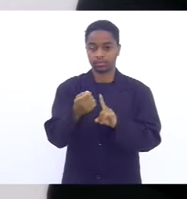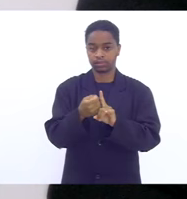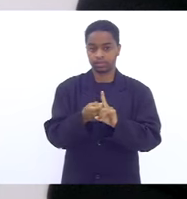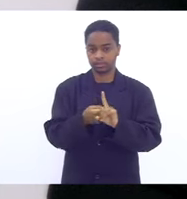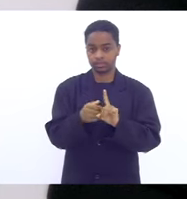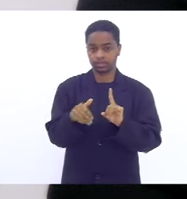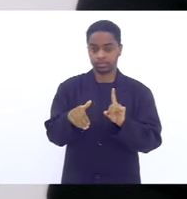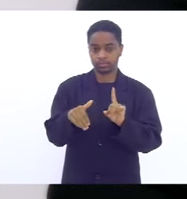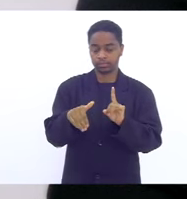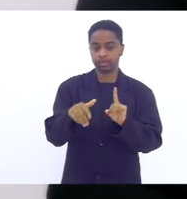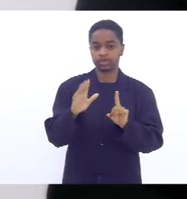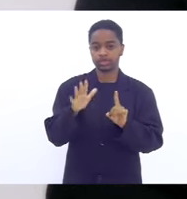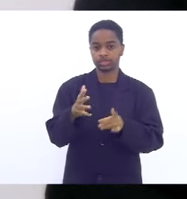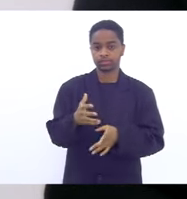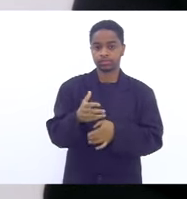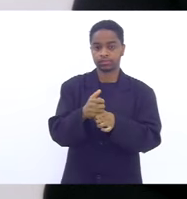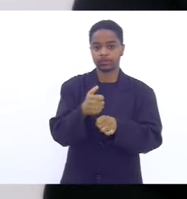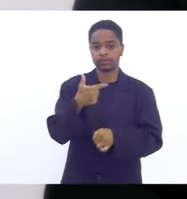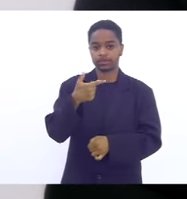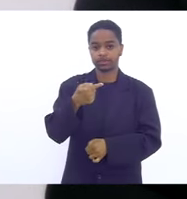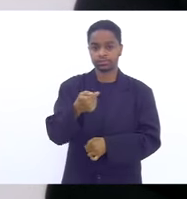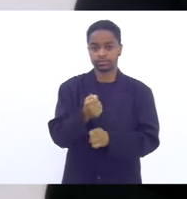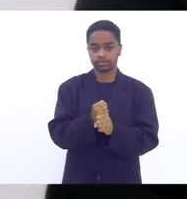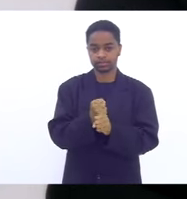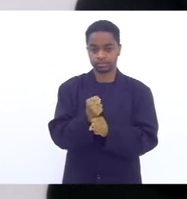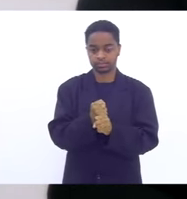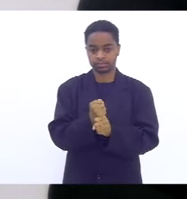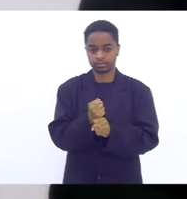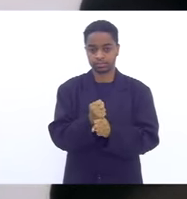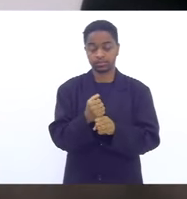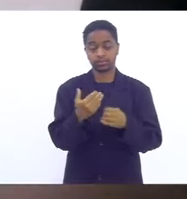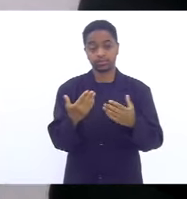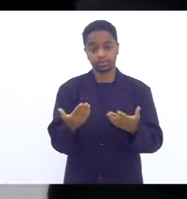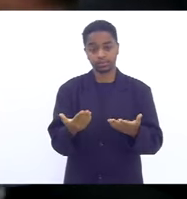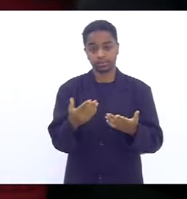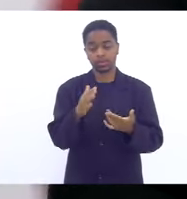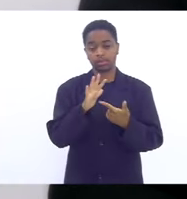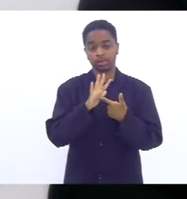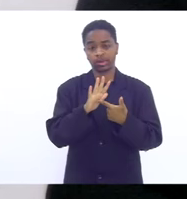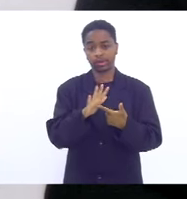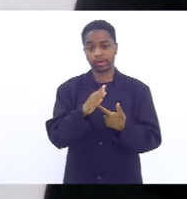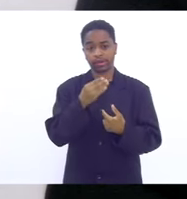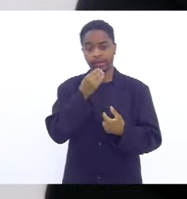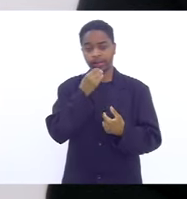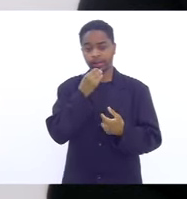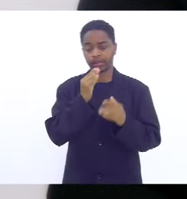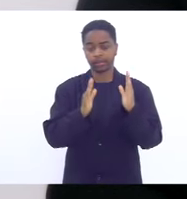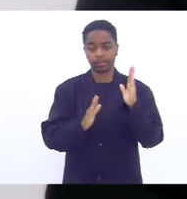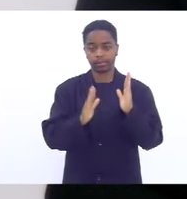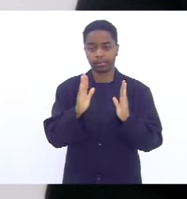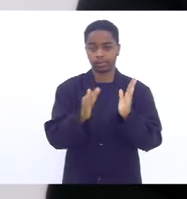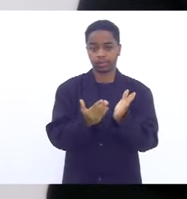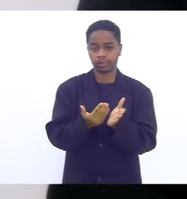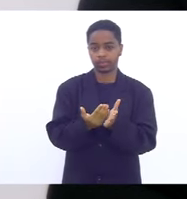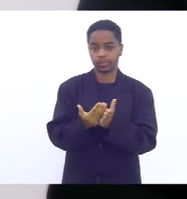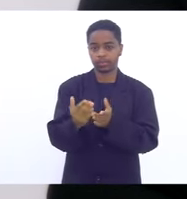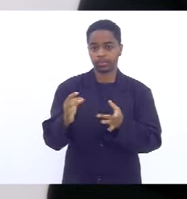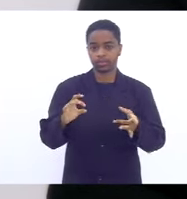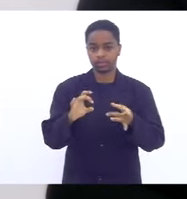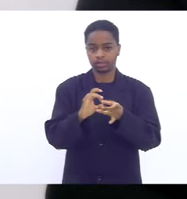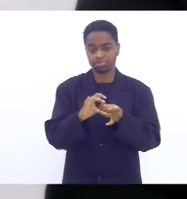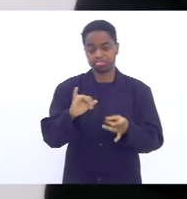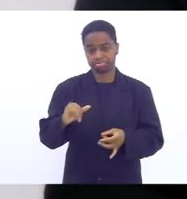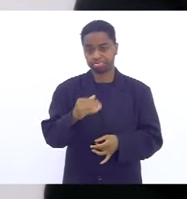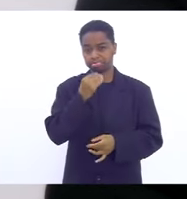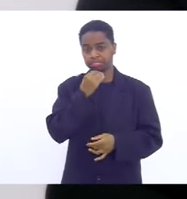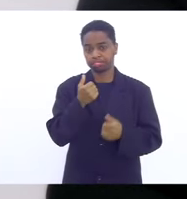completam-se 27 anos da concessão. Ao passo que fica claro que os períodos iniciais desta parceria foram